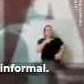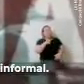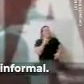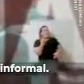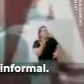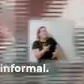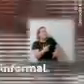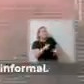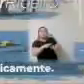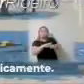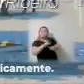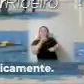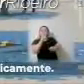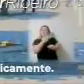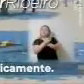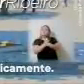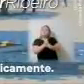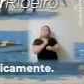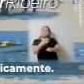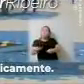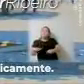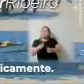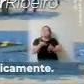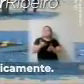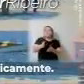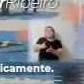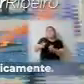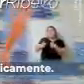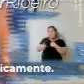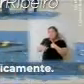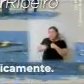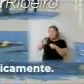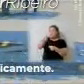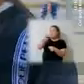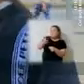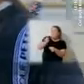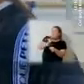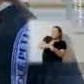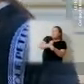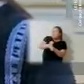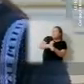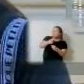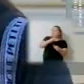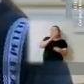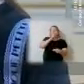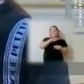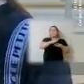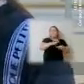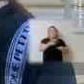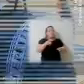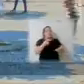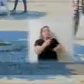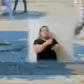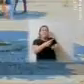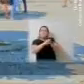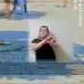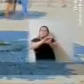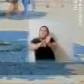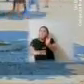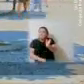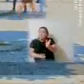mercado informal Estou desempregada há um ano e seis meses, basicamente Estou desempregada há uns dois anos